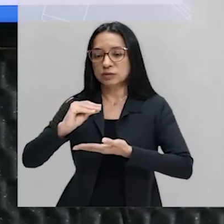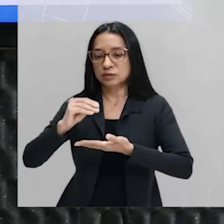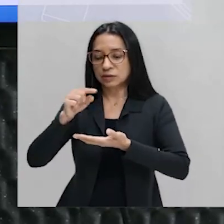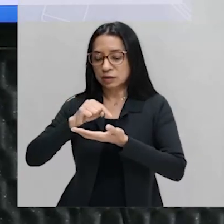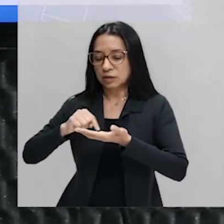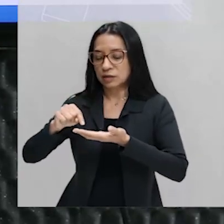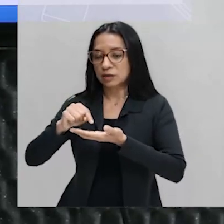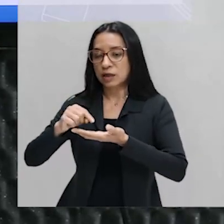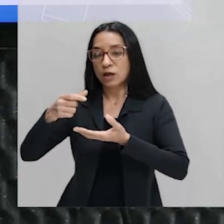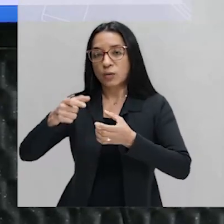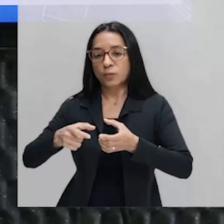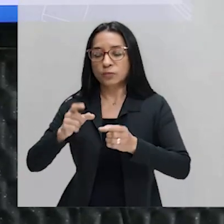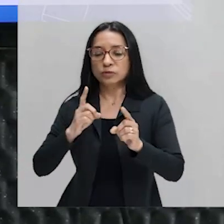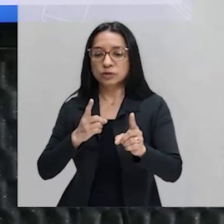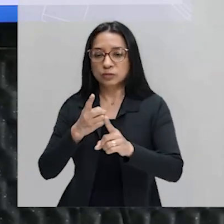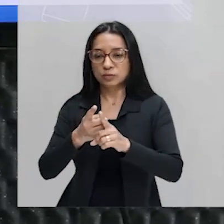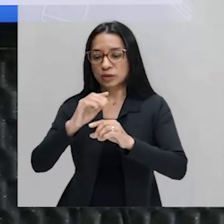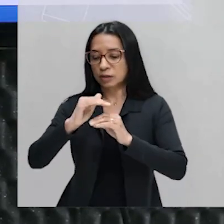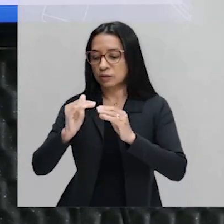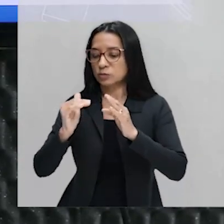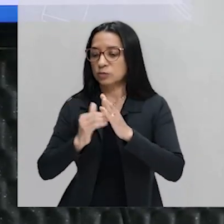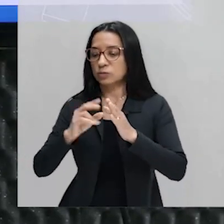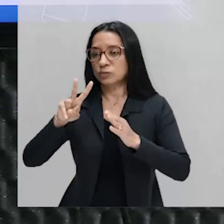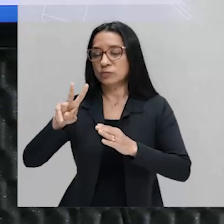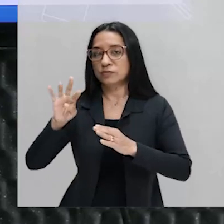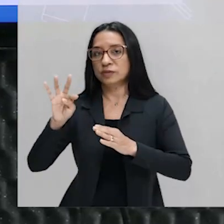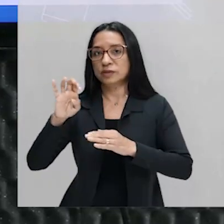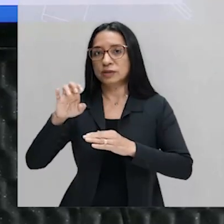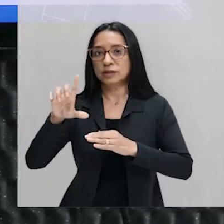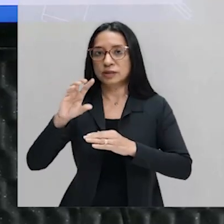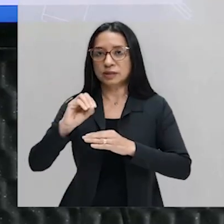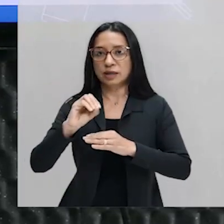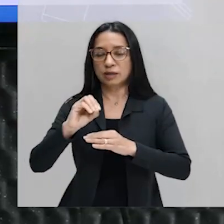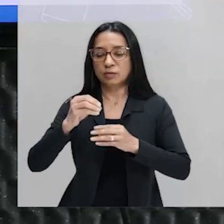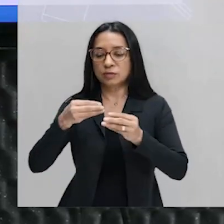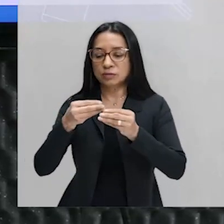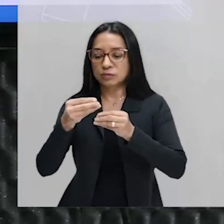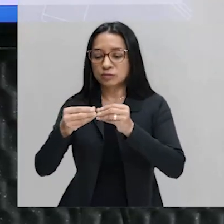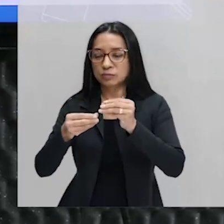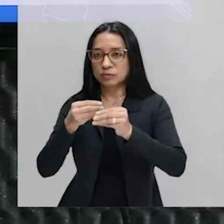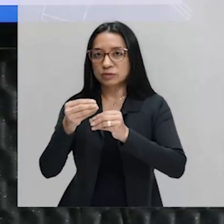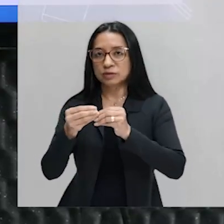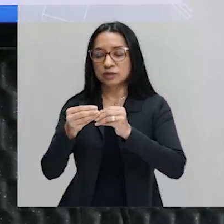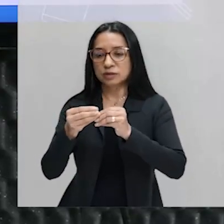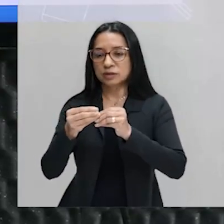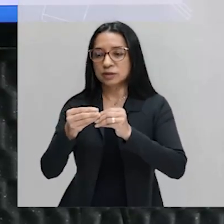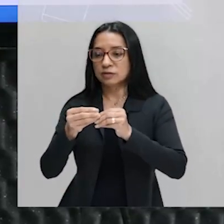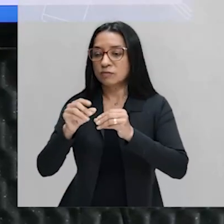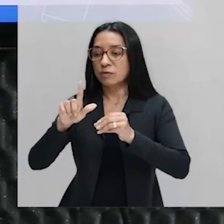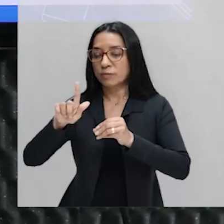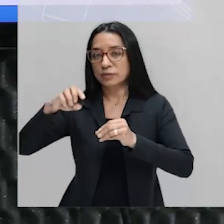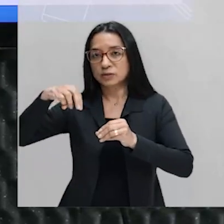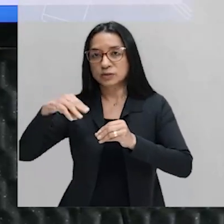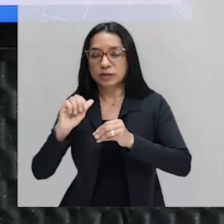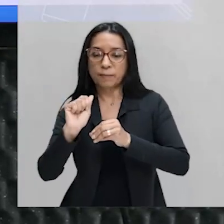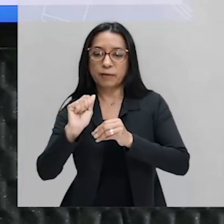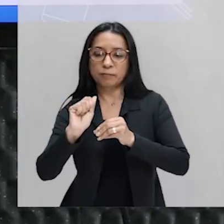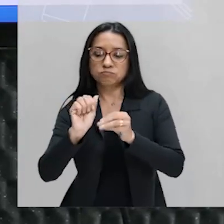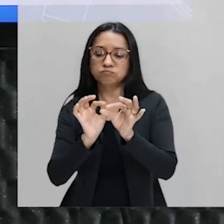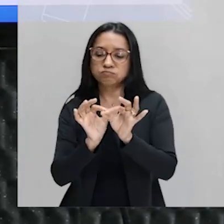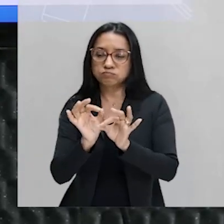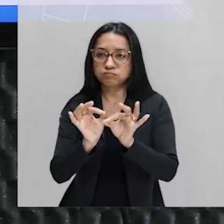aqui é onde você vai encontrar todo o vitelo. O vitelo é a substância que forma a gema do ovo, tá